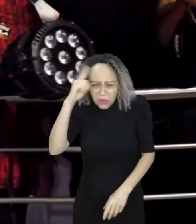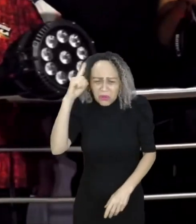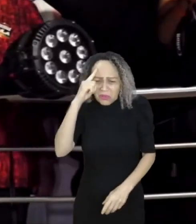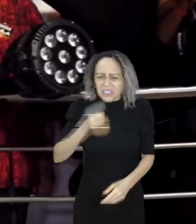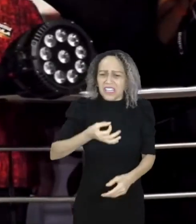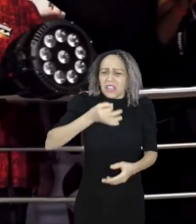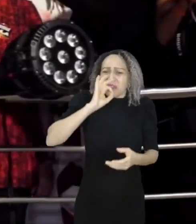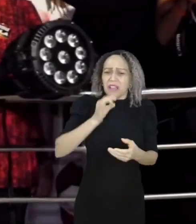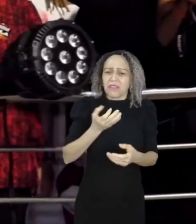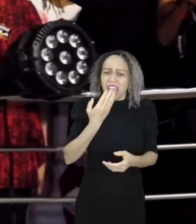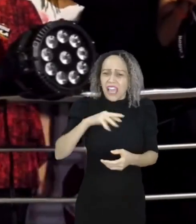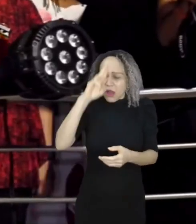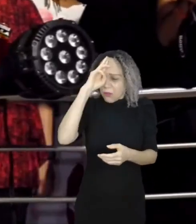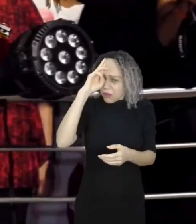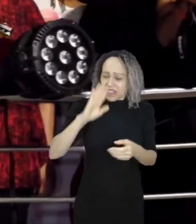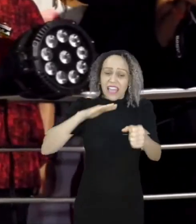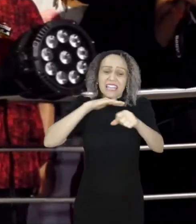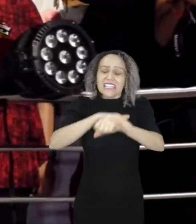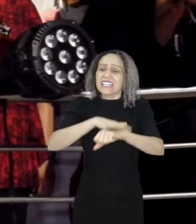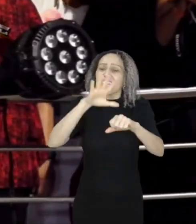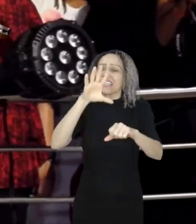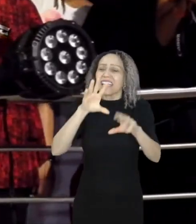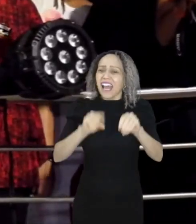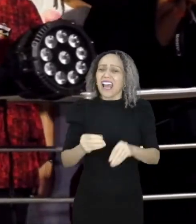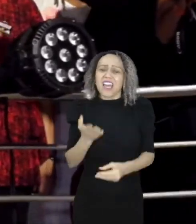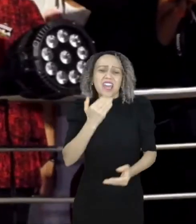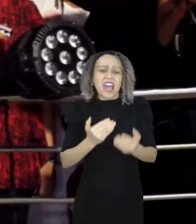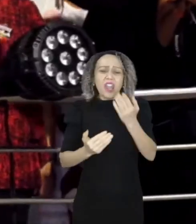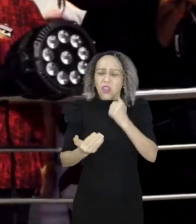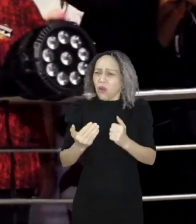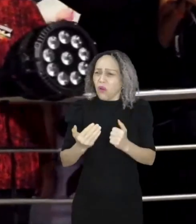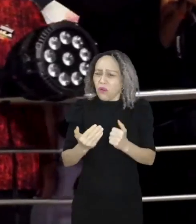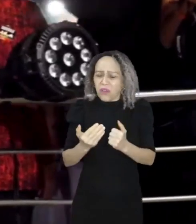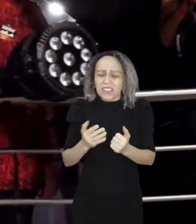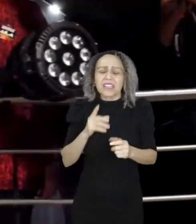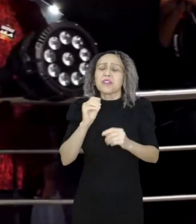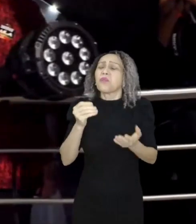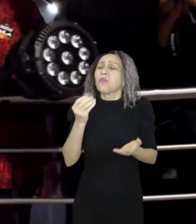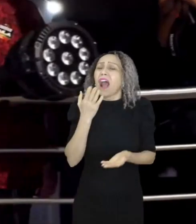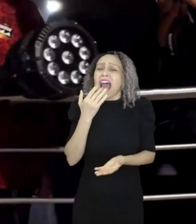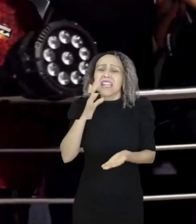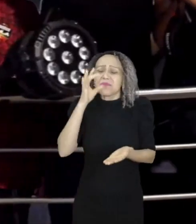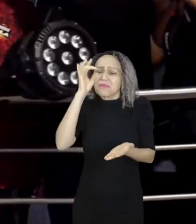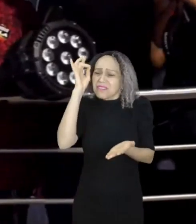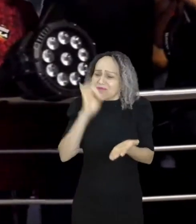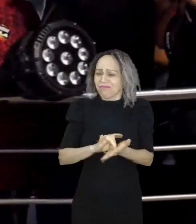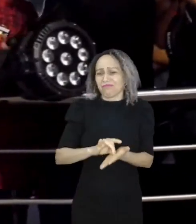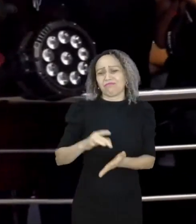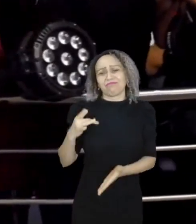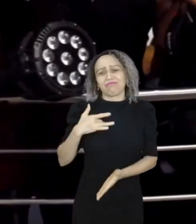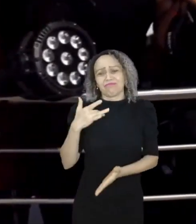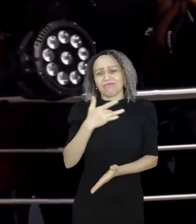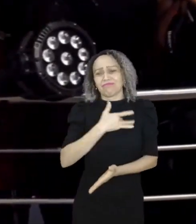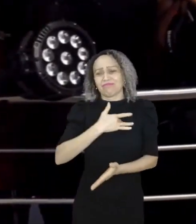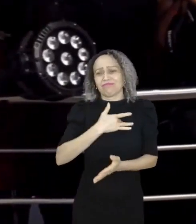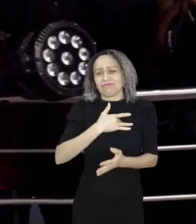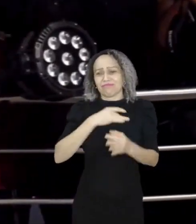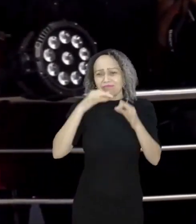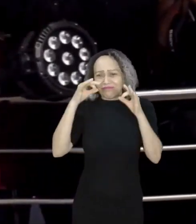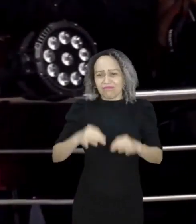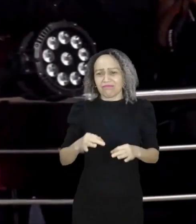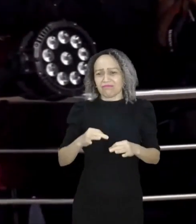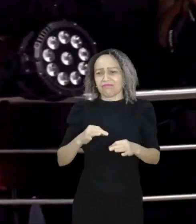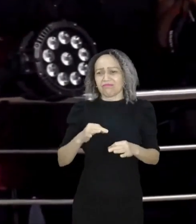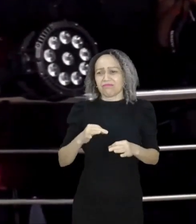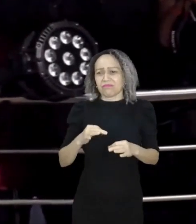café, almoçar e jantar as calorias e as proteínas necessárias.